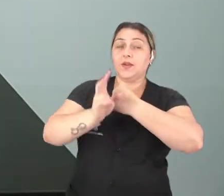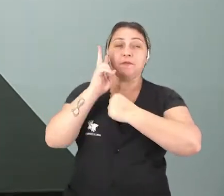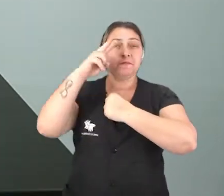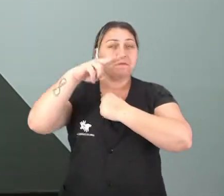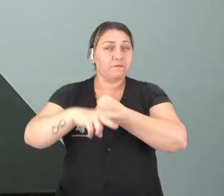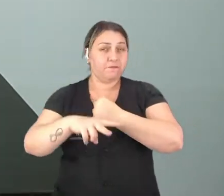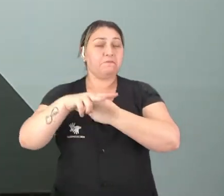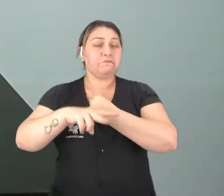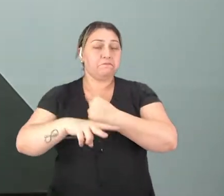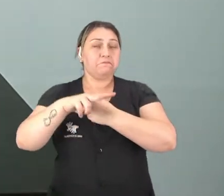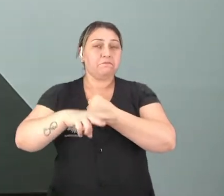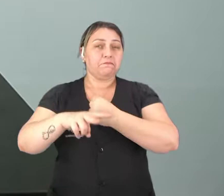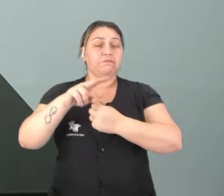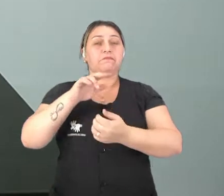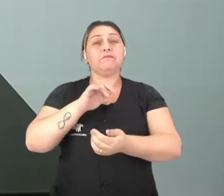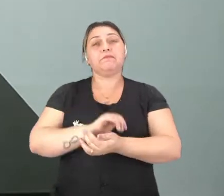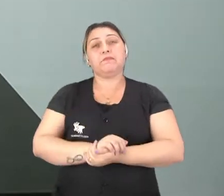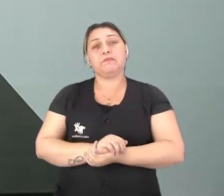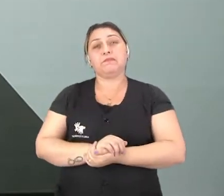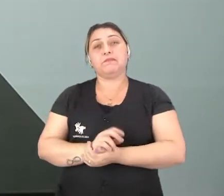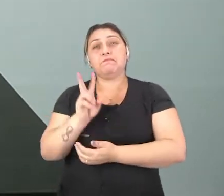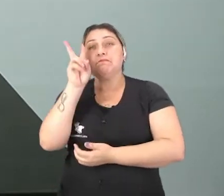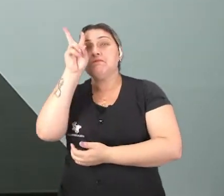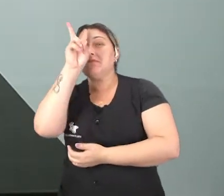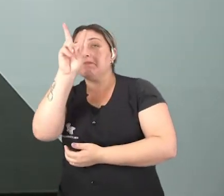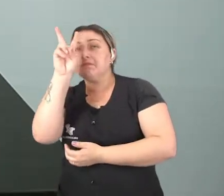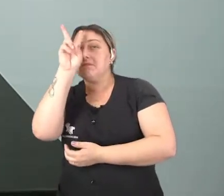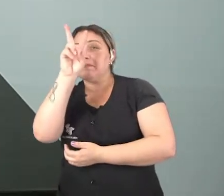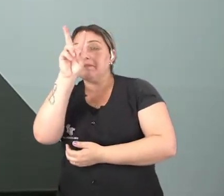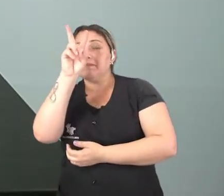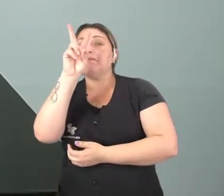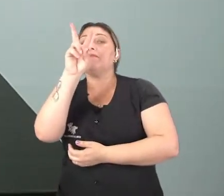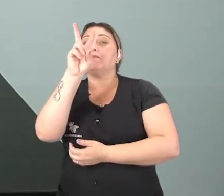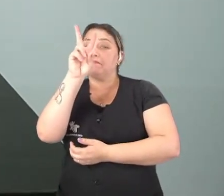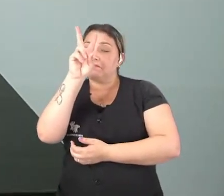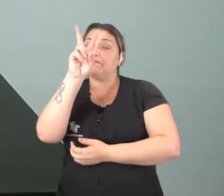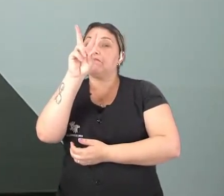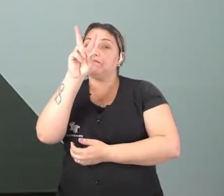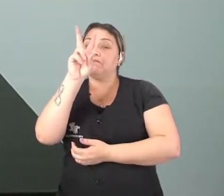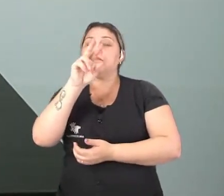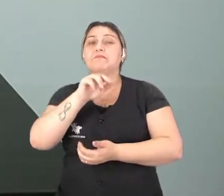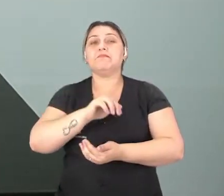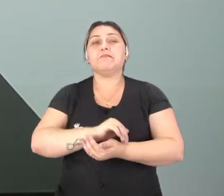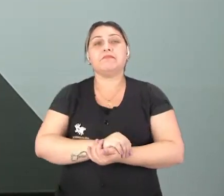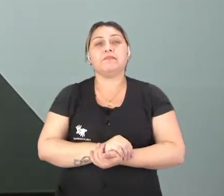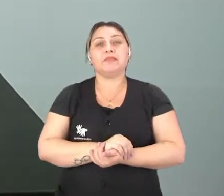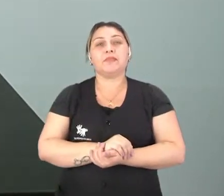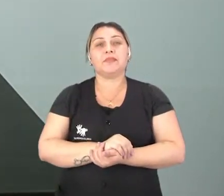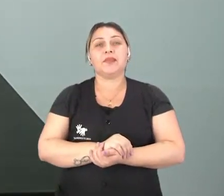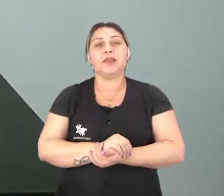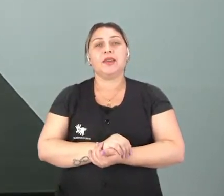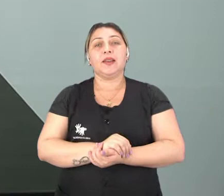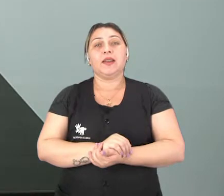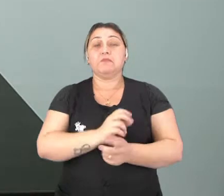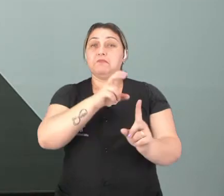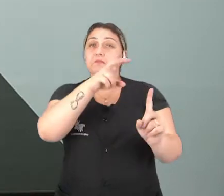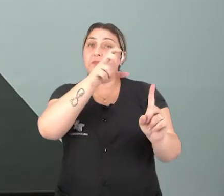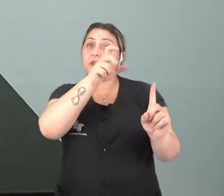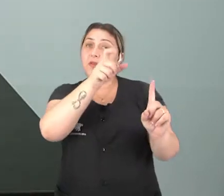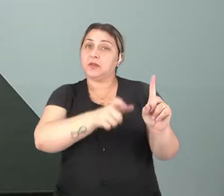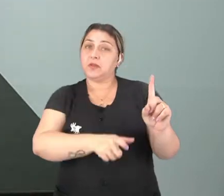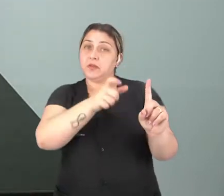observa bastante a questão da história, né? A gente se dá conta mais da história, que nem sempre os personagens